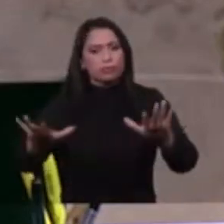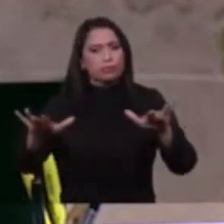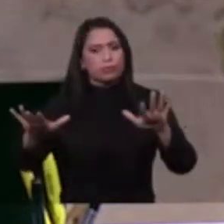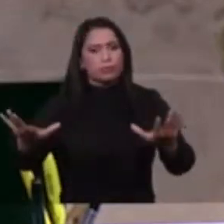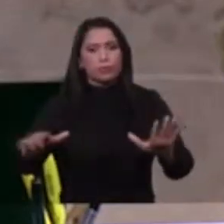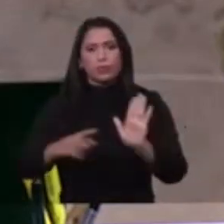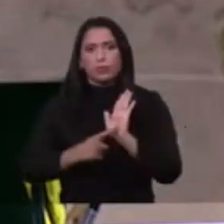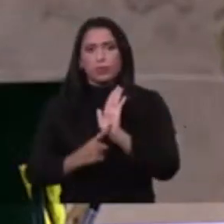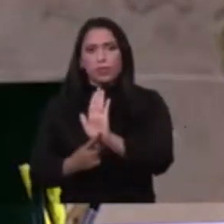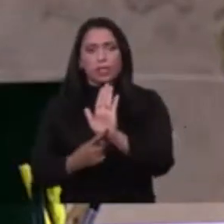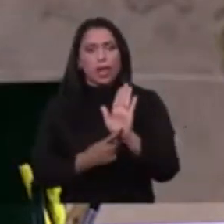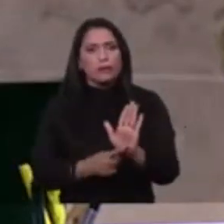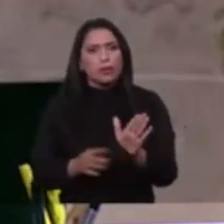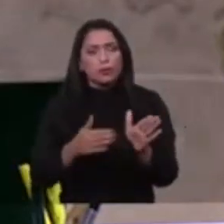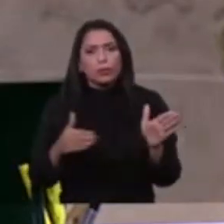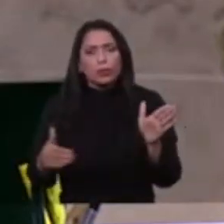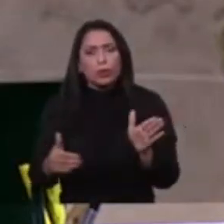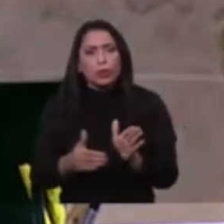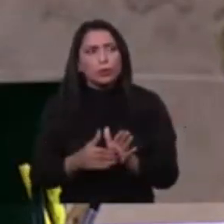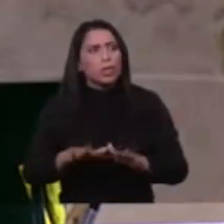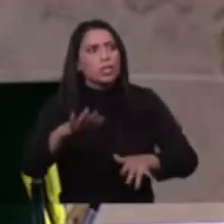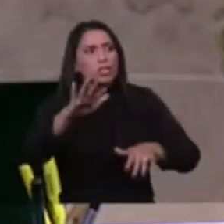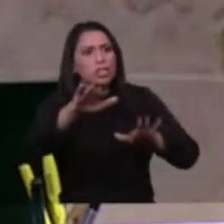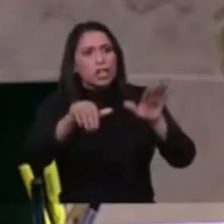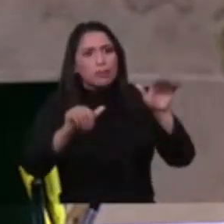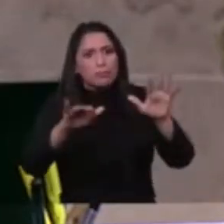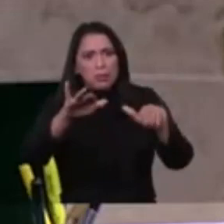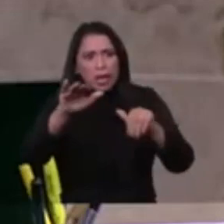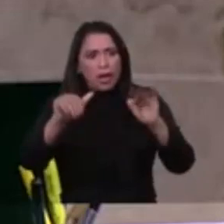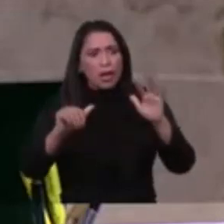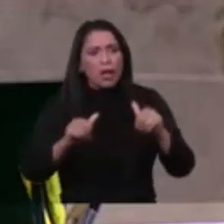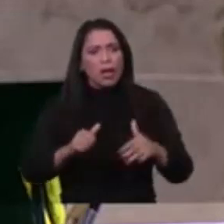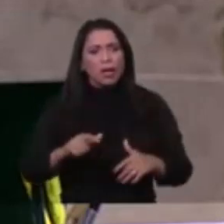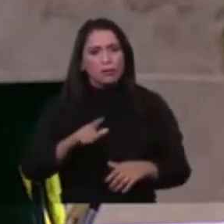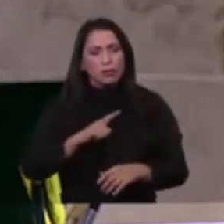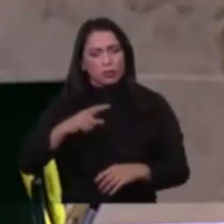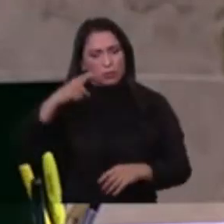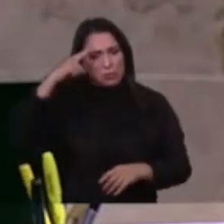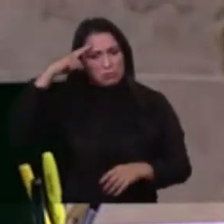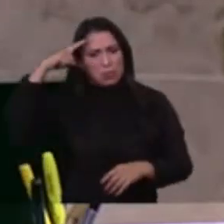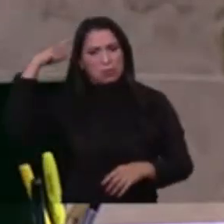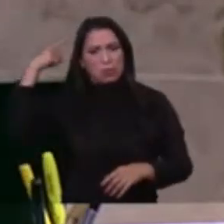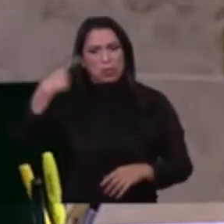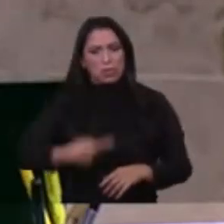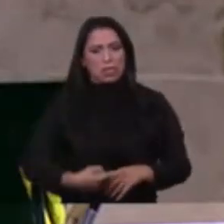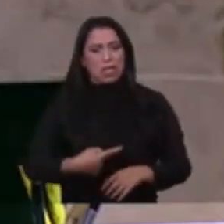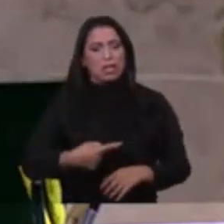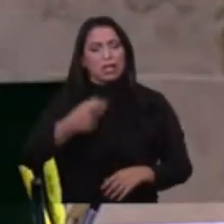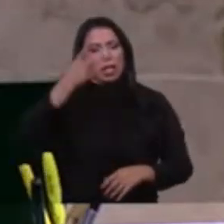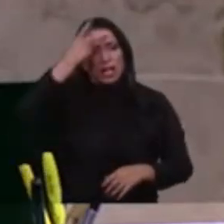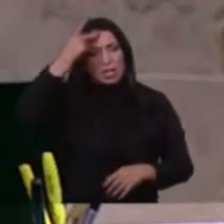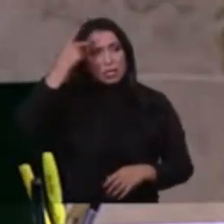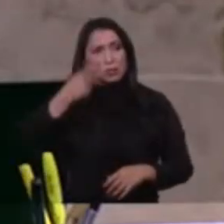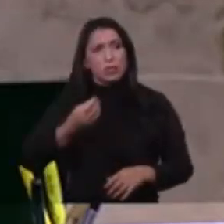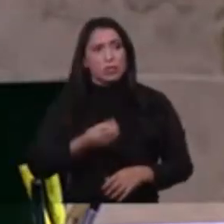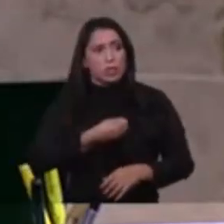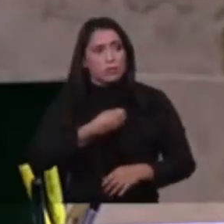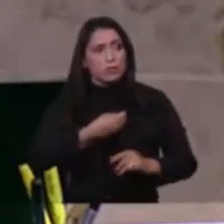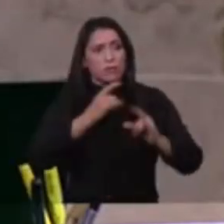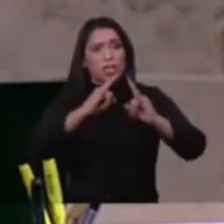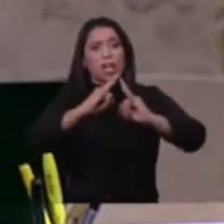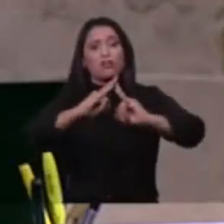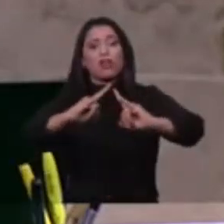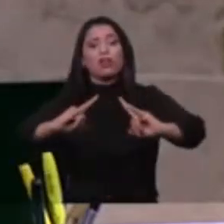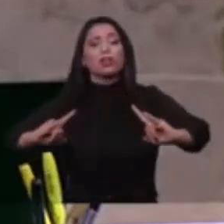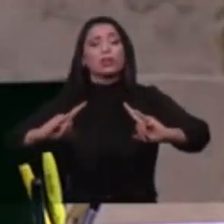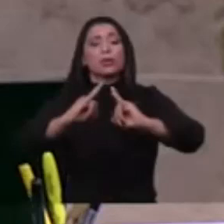agentes, uma vez que estimulavam uma movimentação autoritária das pessoas acampadas nas